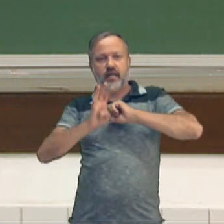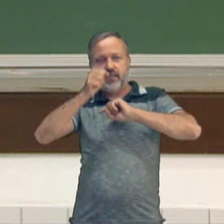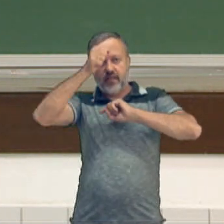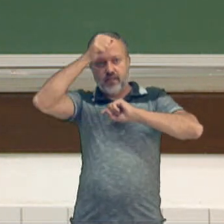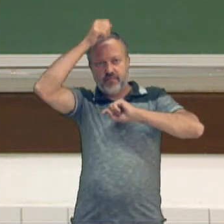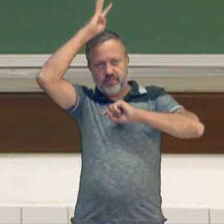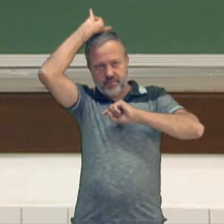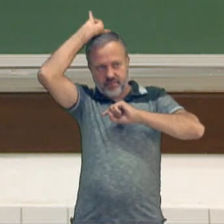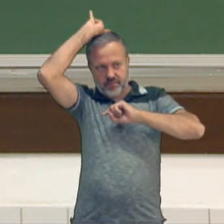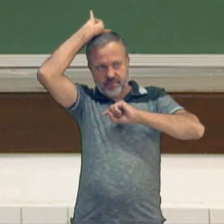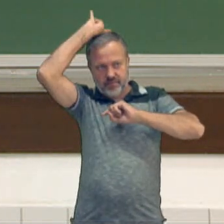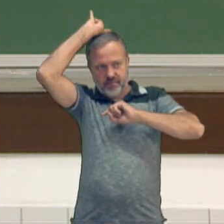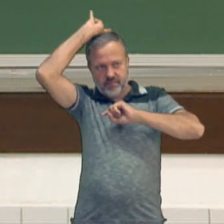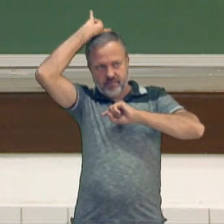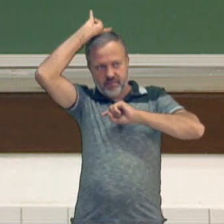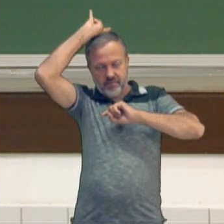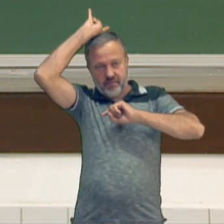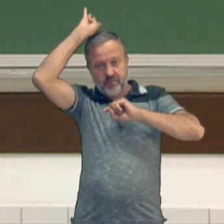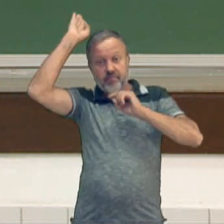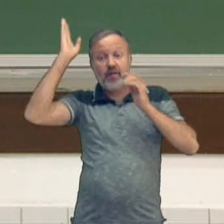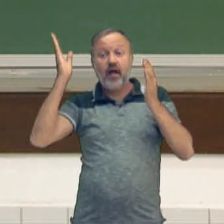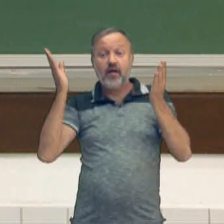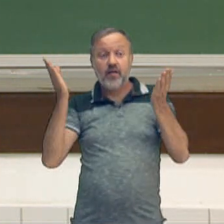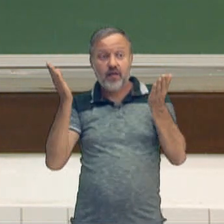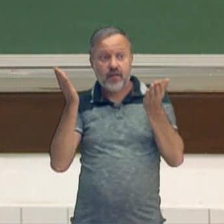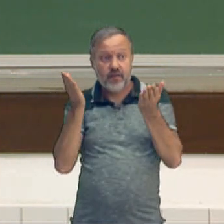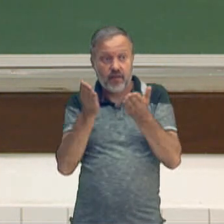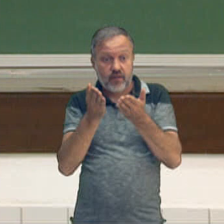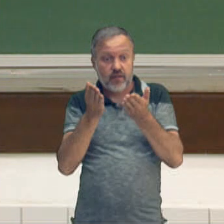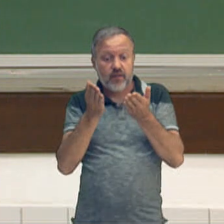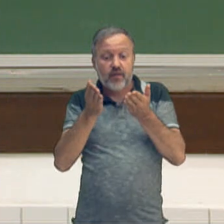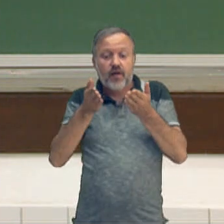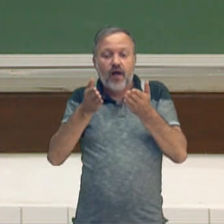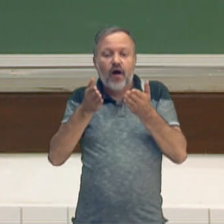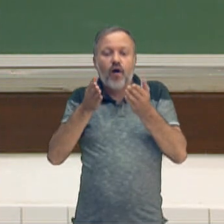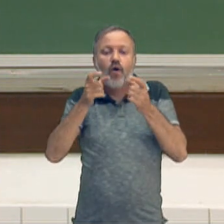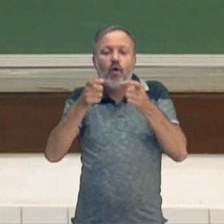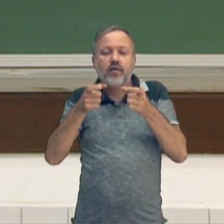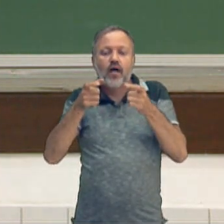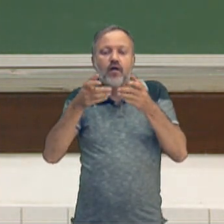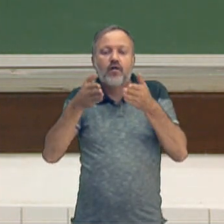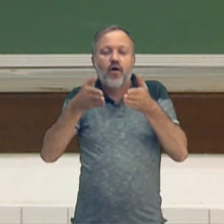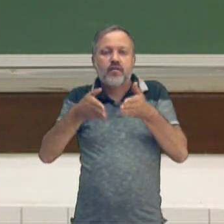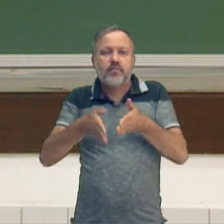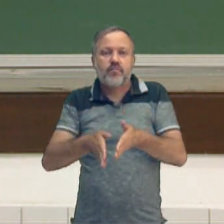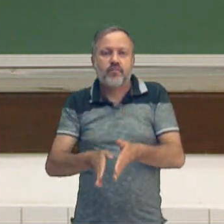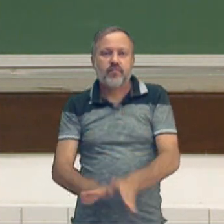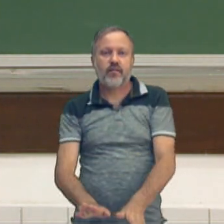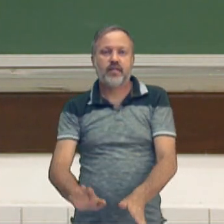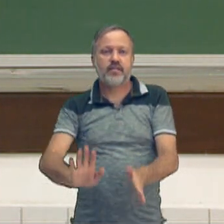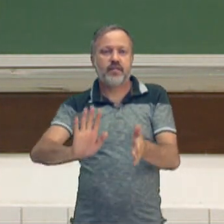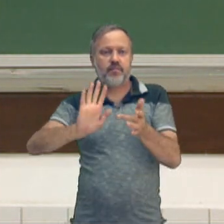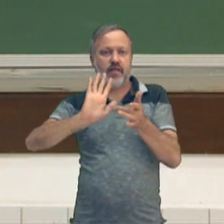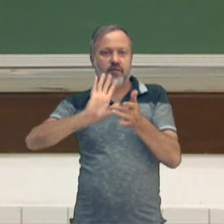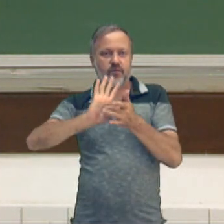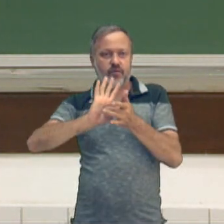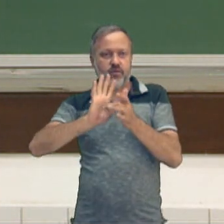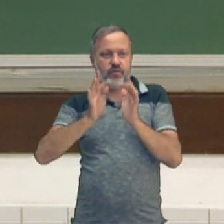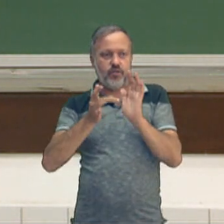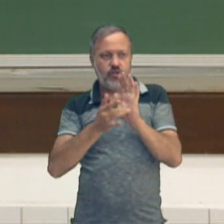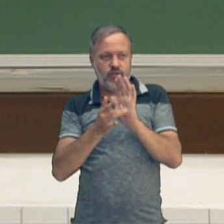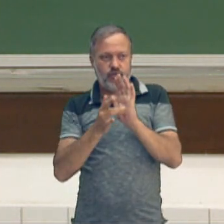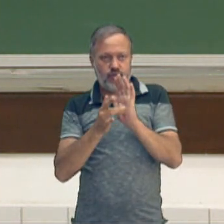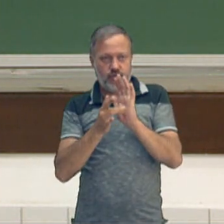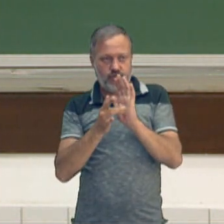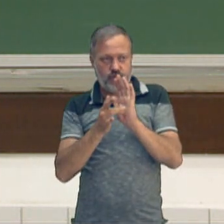E o calendário gregoriano é feito a partir do nascimento de Jesus. Aqui é importante a gente parar e eu vou para o quadro